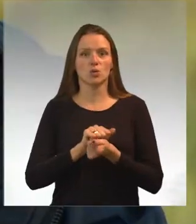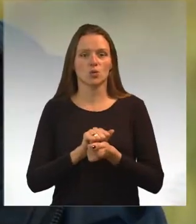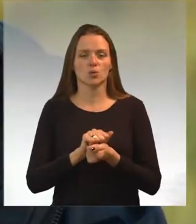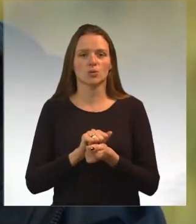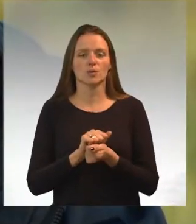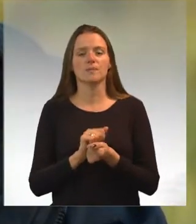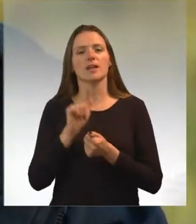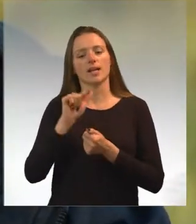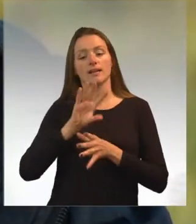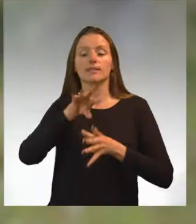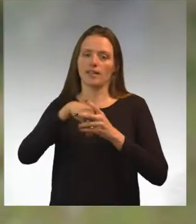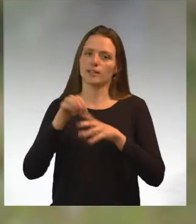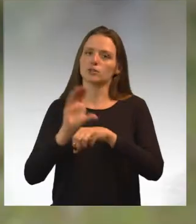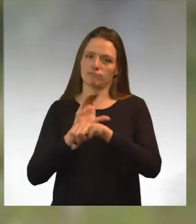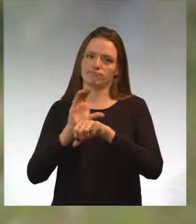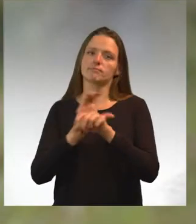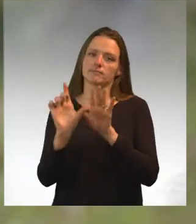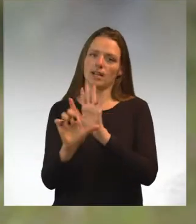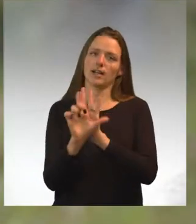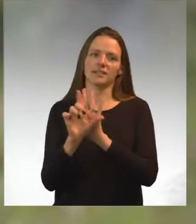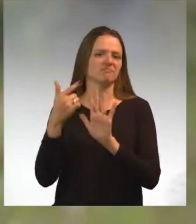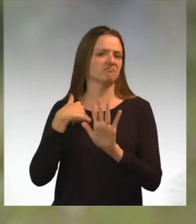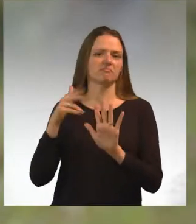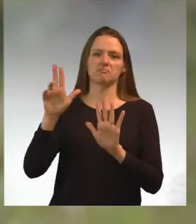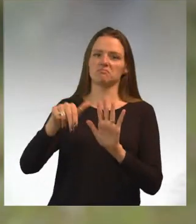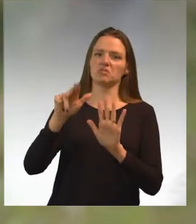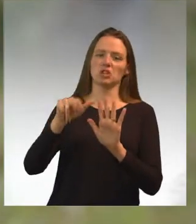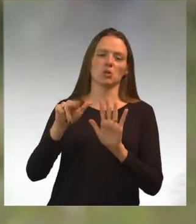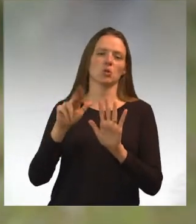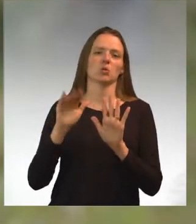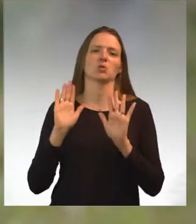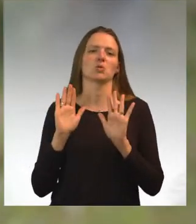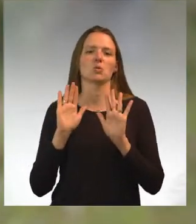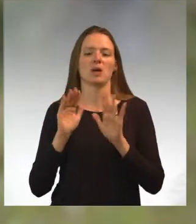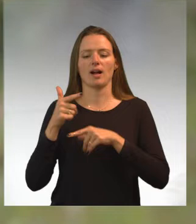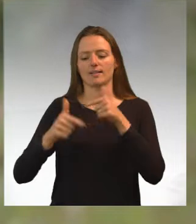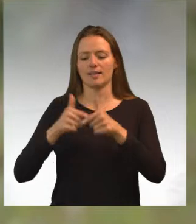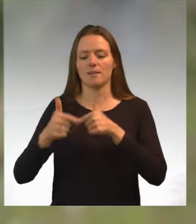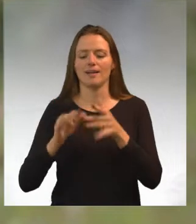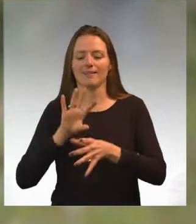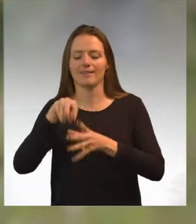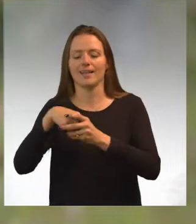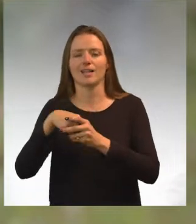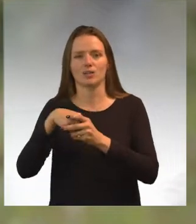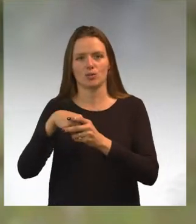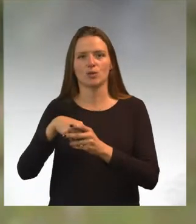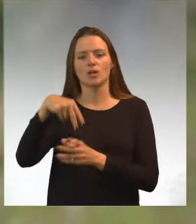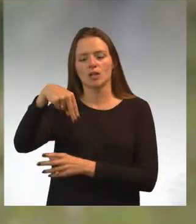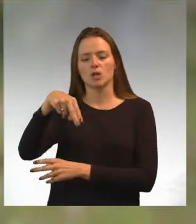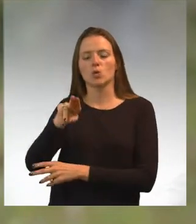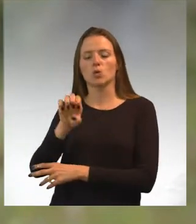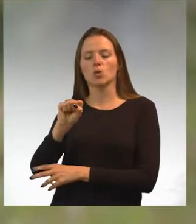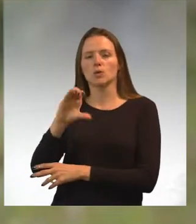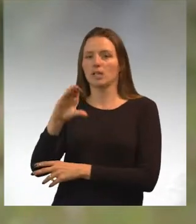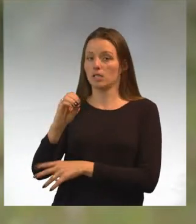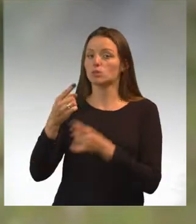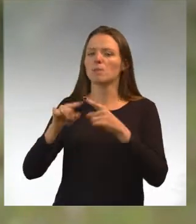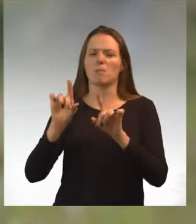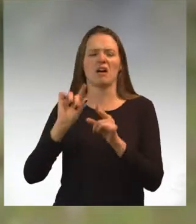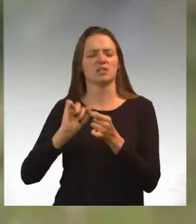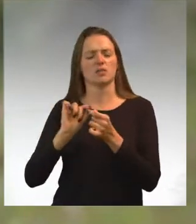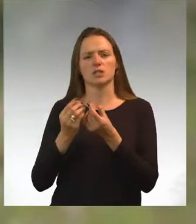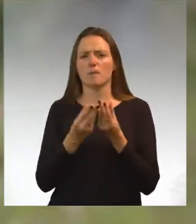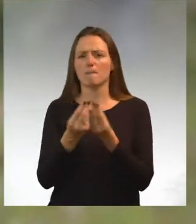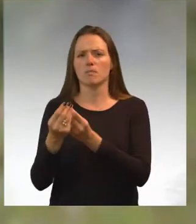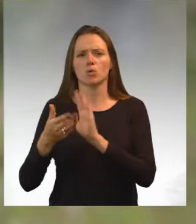pela Constituição. Eu nunca fui consultor da Unesco exatamente, mas fiz muito projeto para a Unesco,